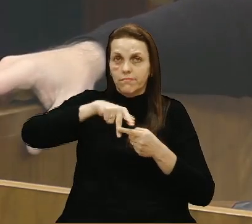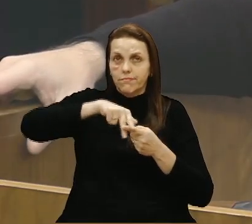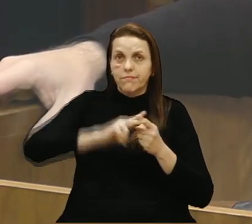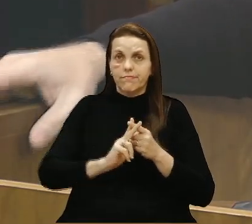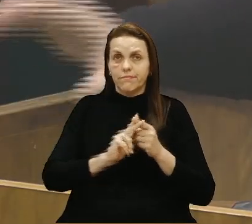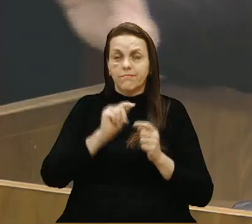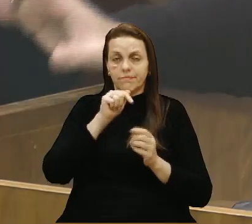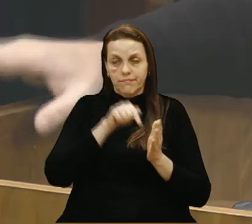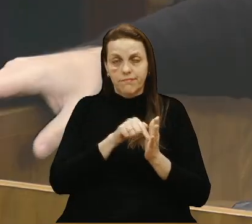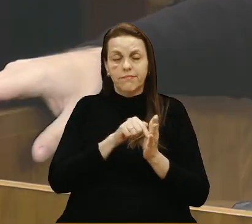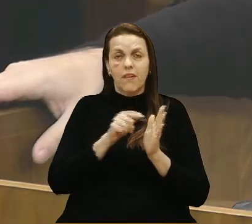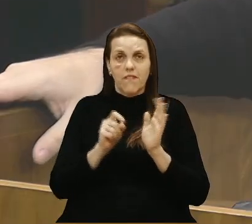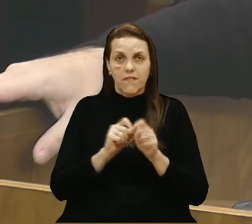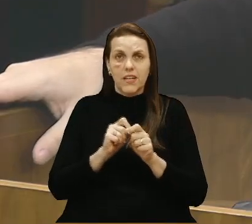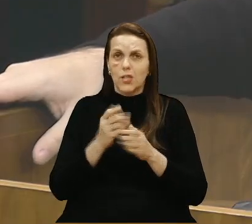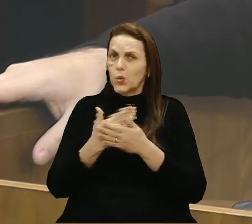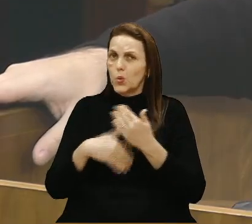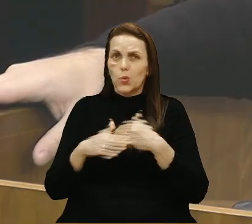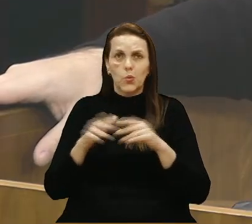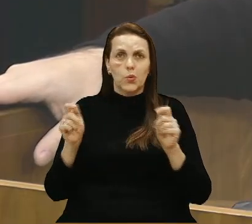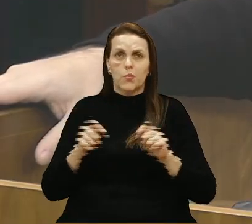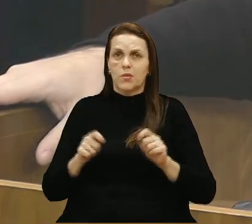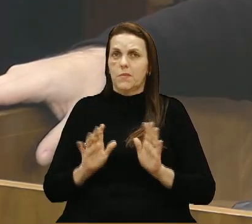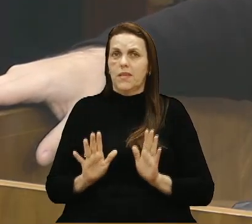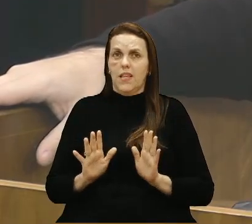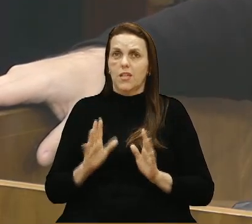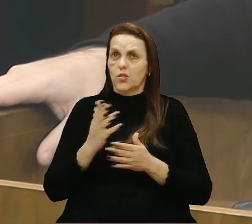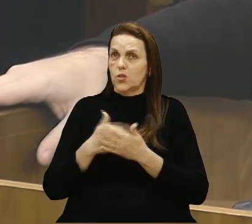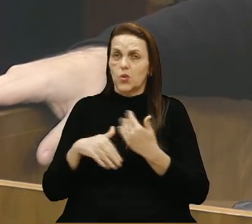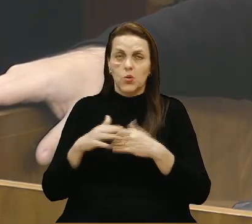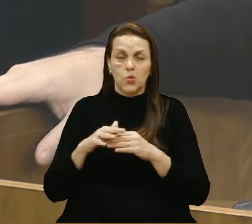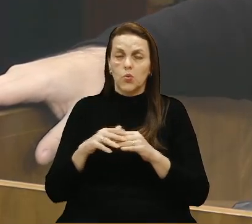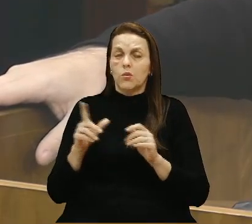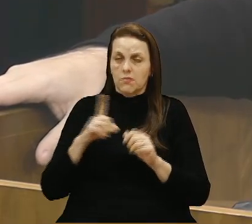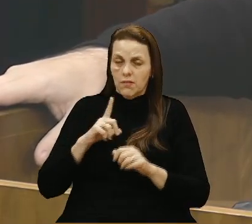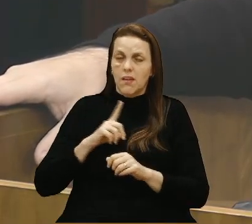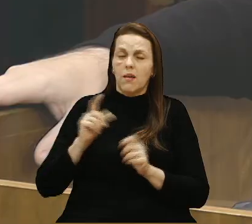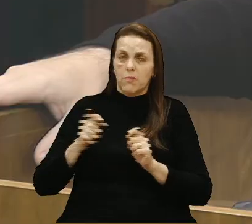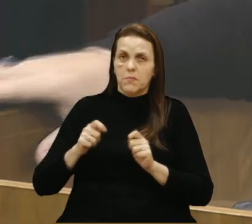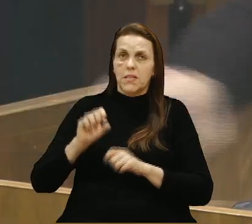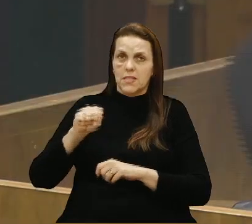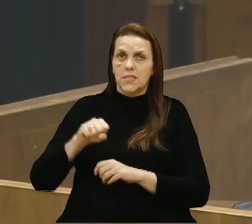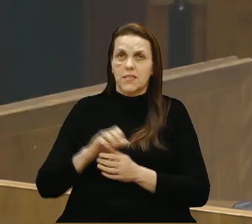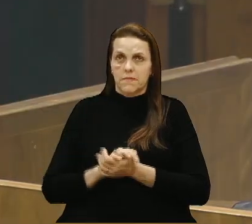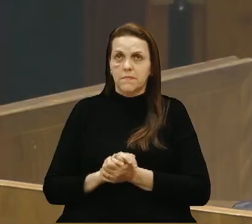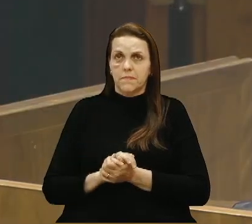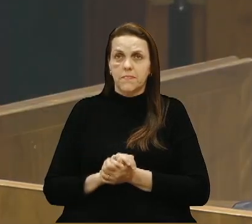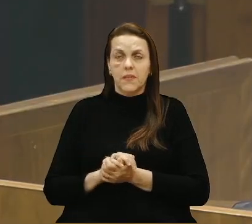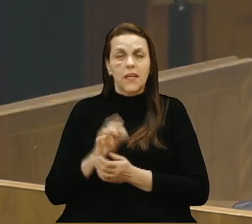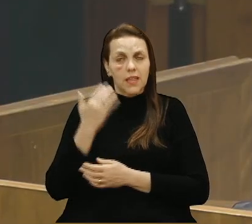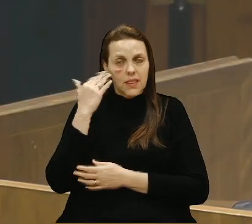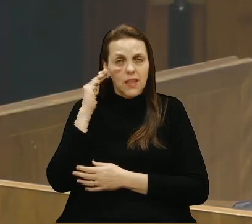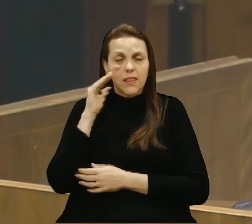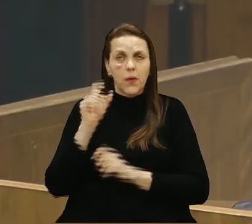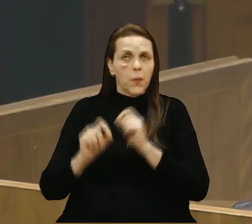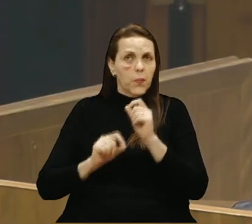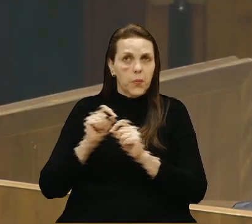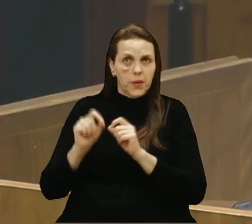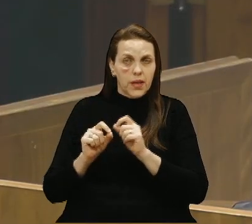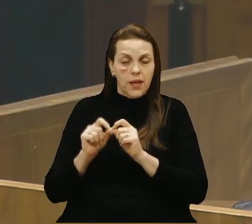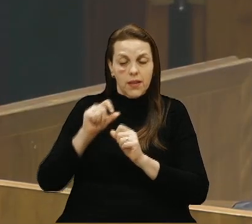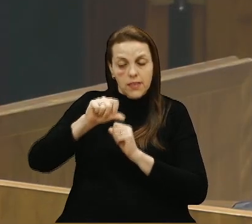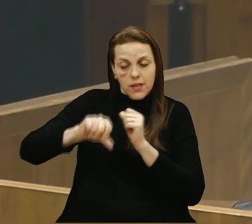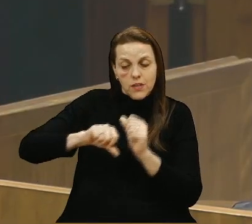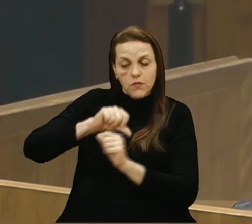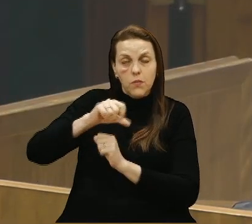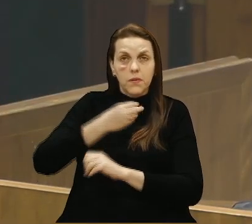isso de forma que tudo é possível nessa vida, tudo tem uma saída, só a morte que não. Então, se eles bem entender que dá para pegar isso aqui e transformar a vida das